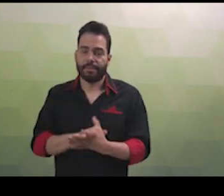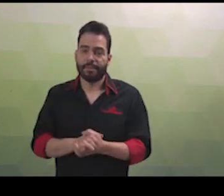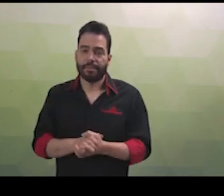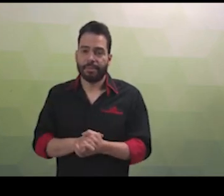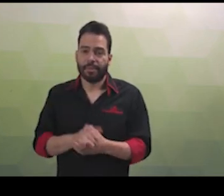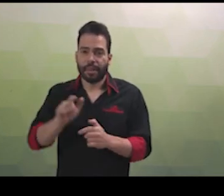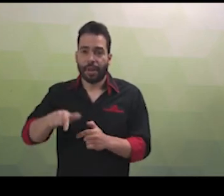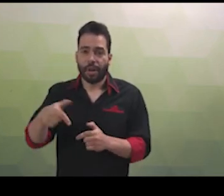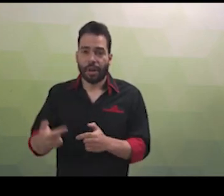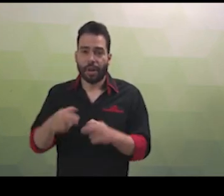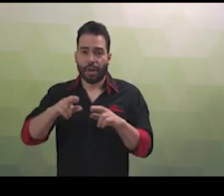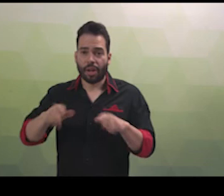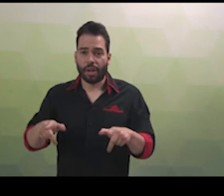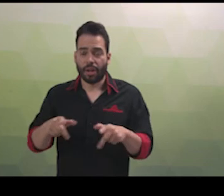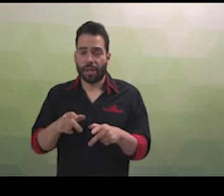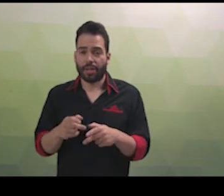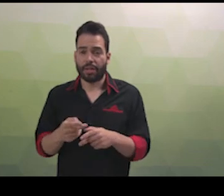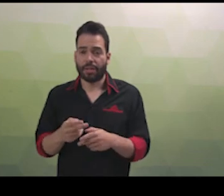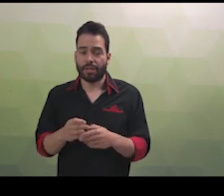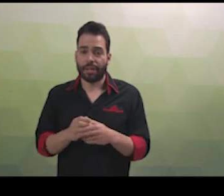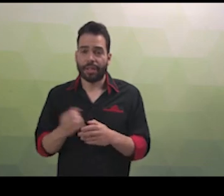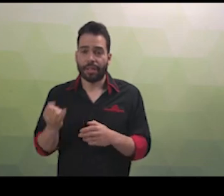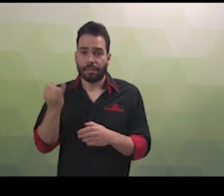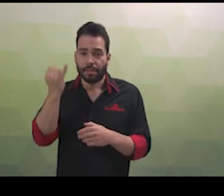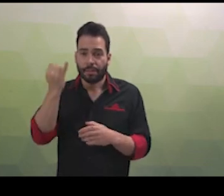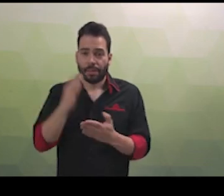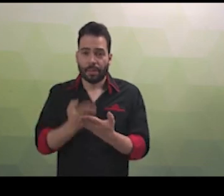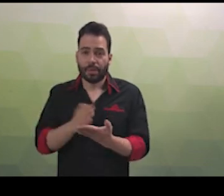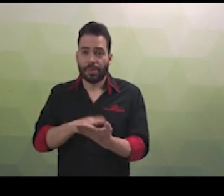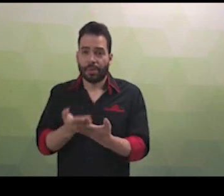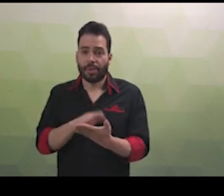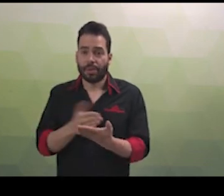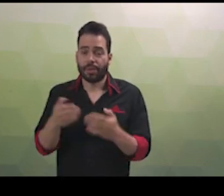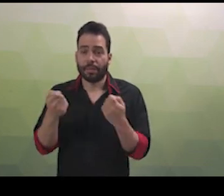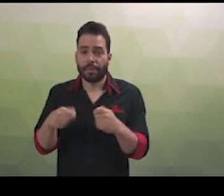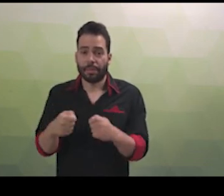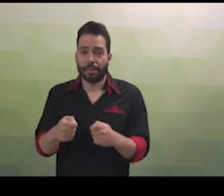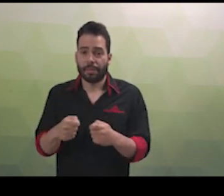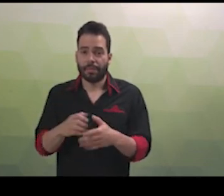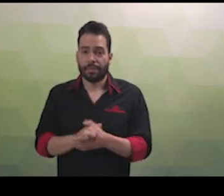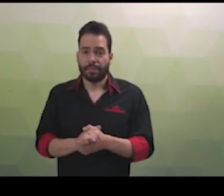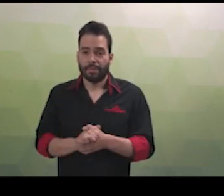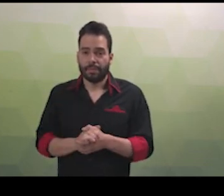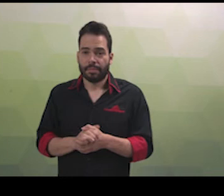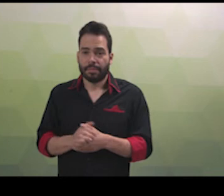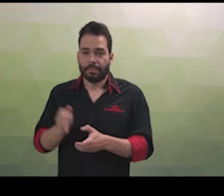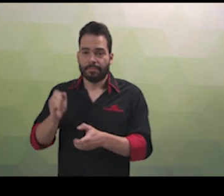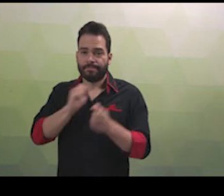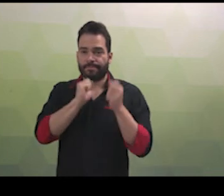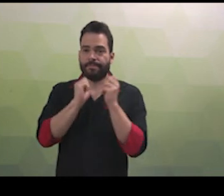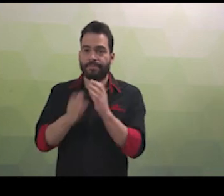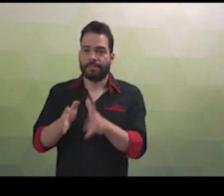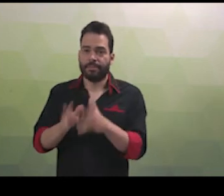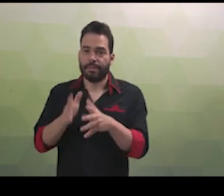e correta. Outra diferença fundamental entre as duas é o fato de um intérprete precisar ser extremamente fluente